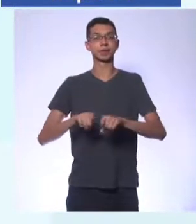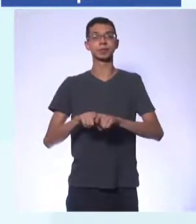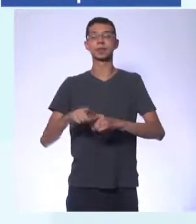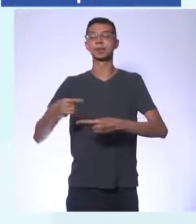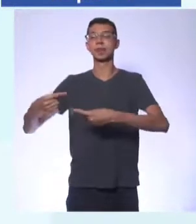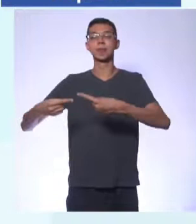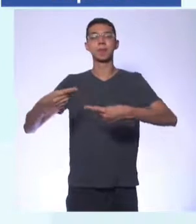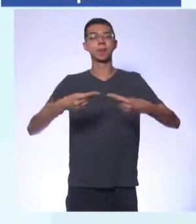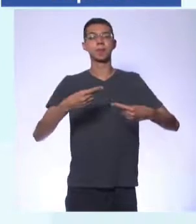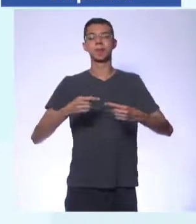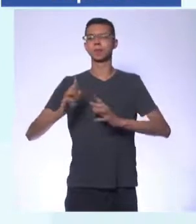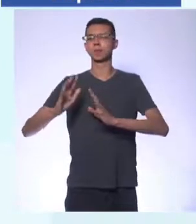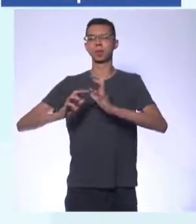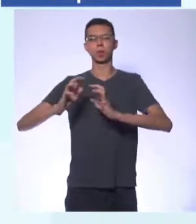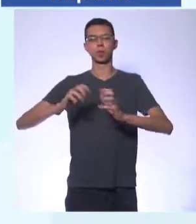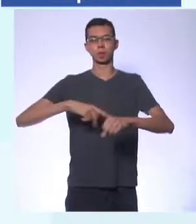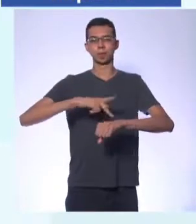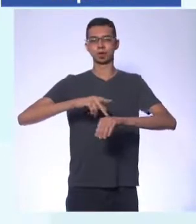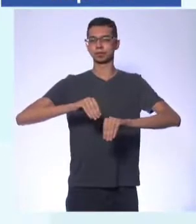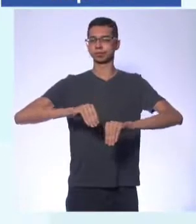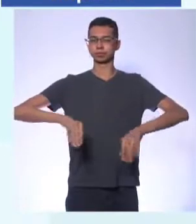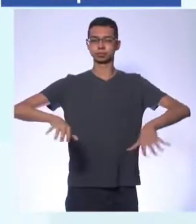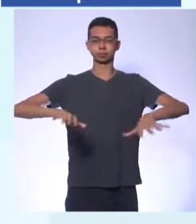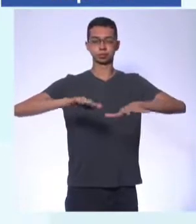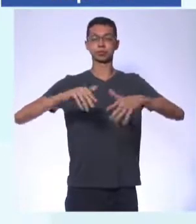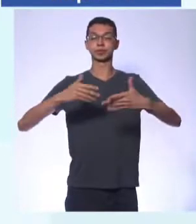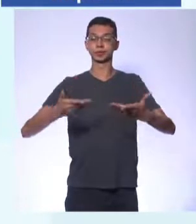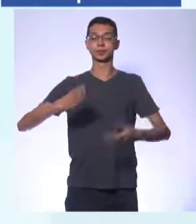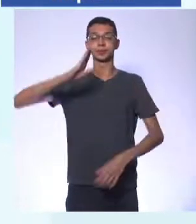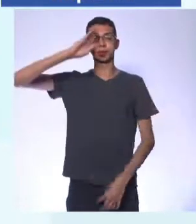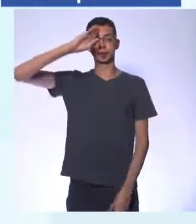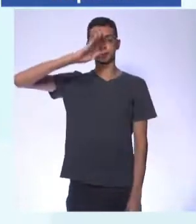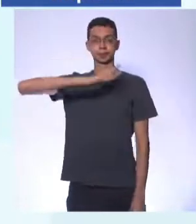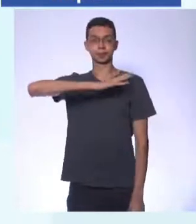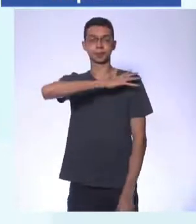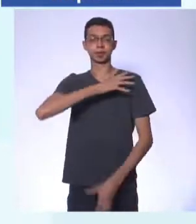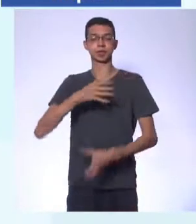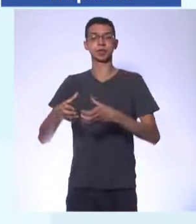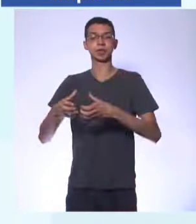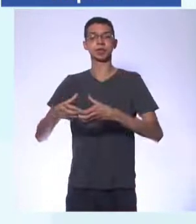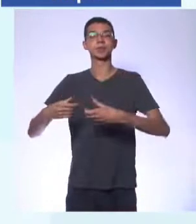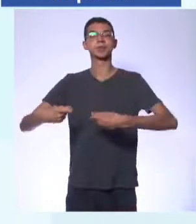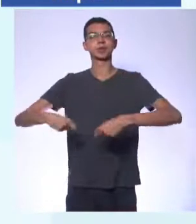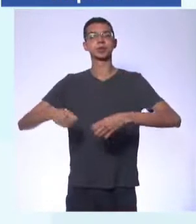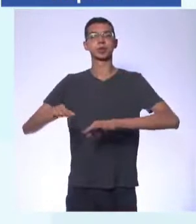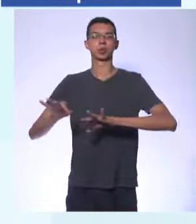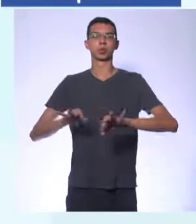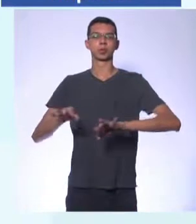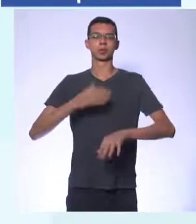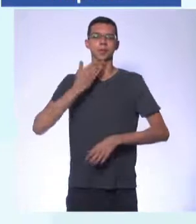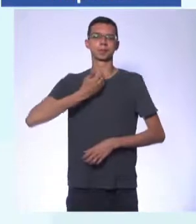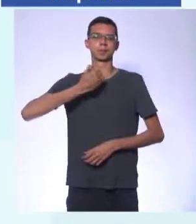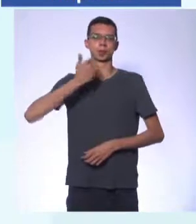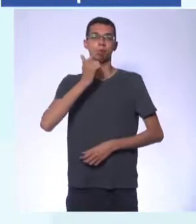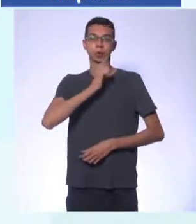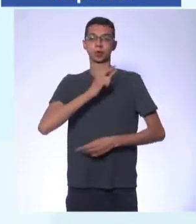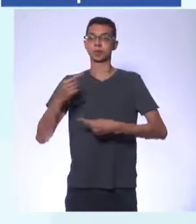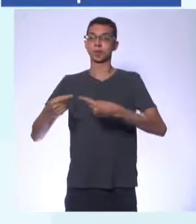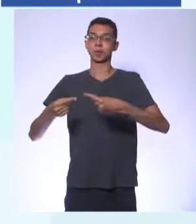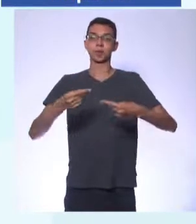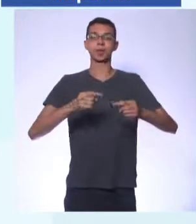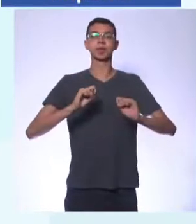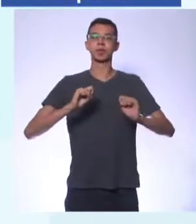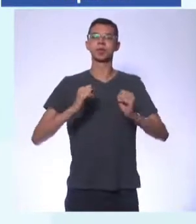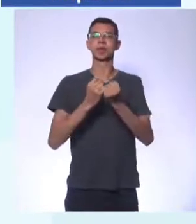país, a classe militar via a necessidade de buscar uma maior organização para um melhor debate e defesa dos seus